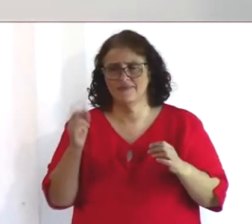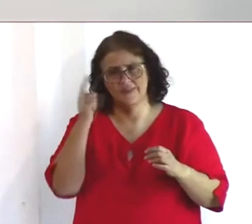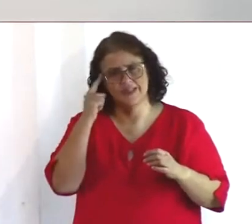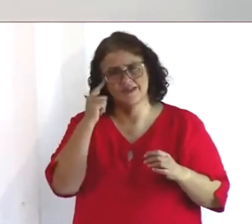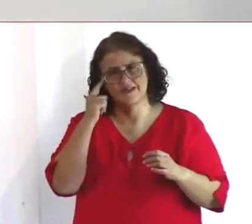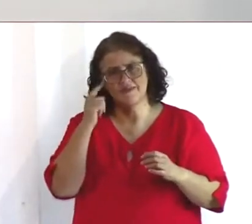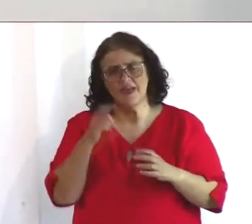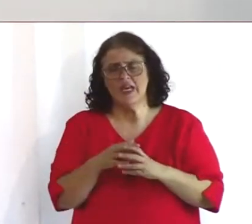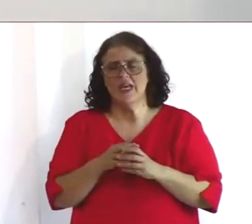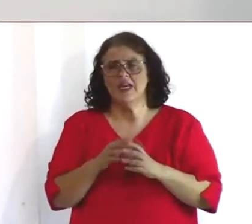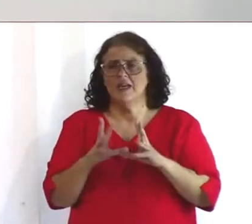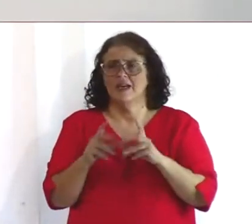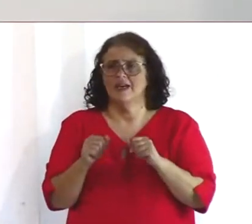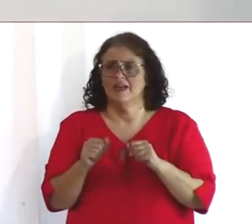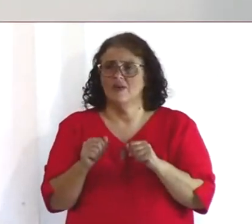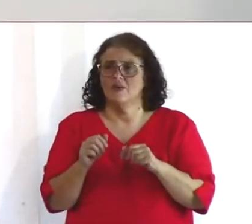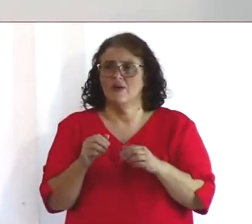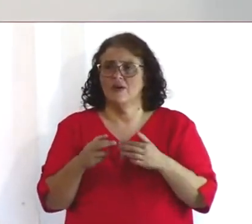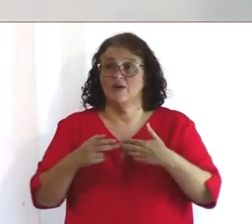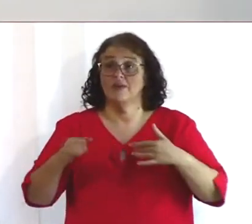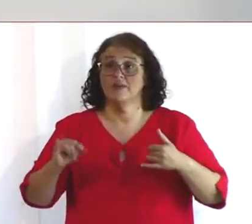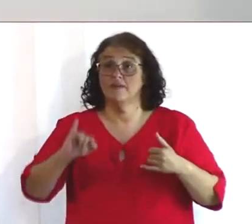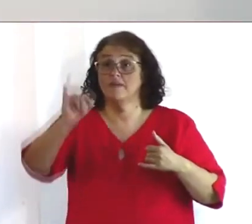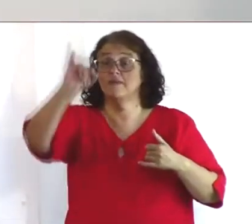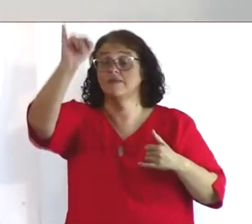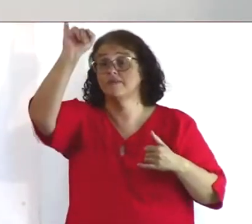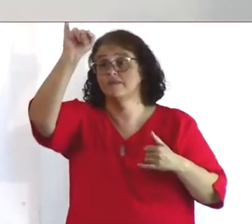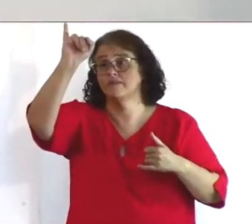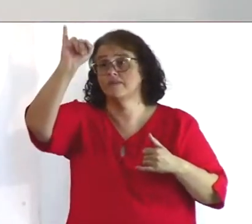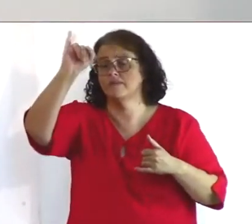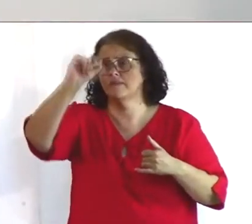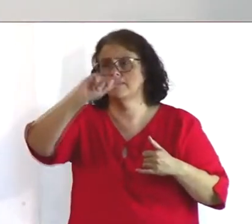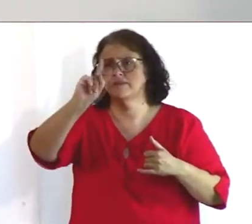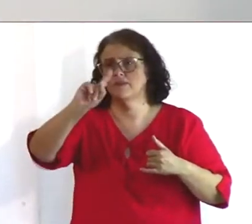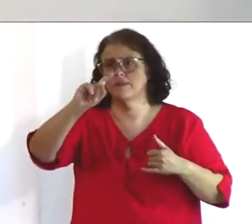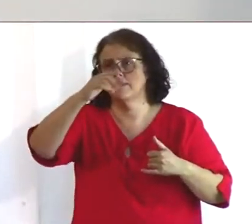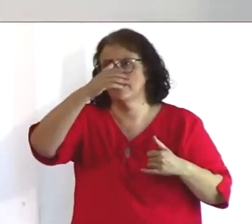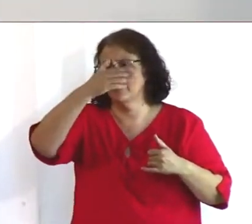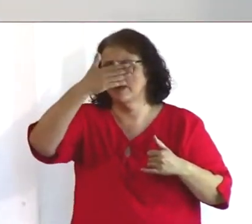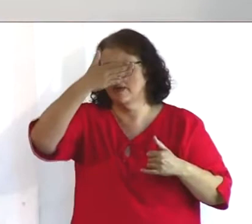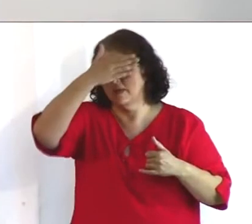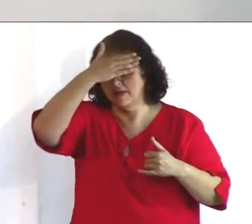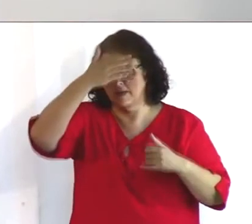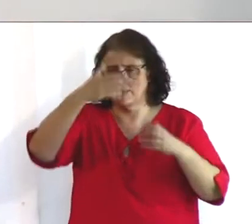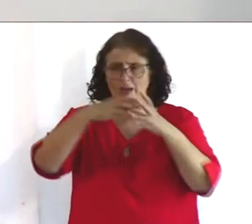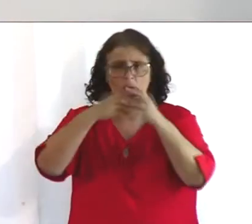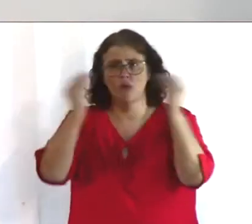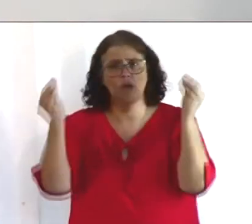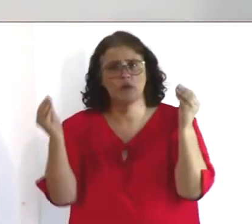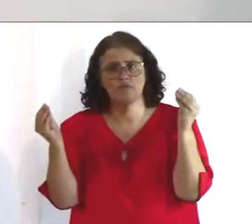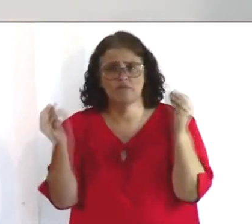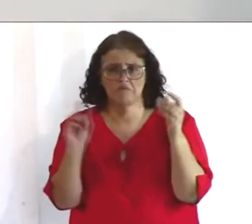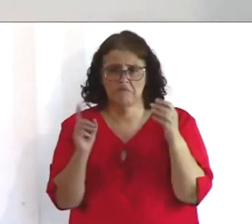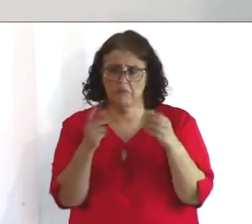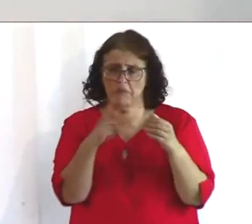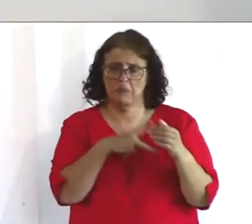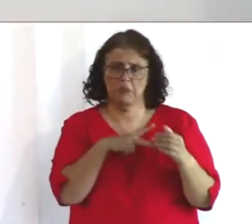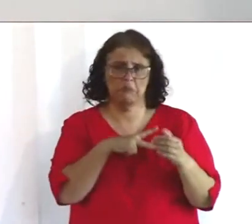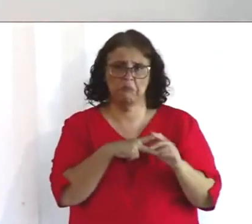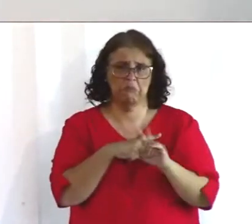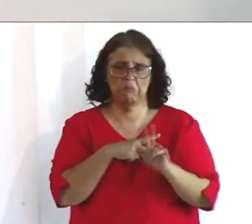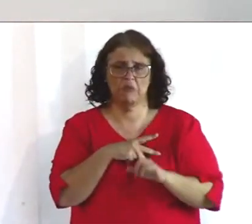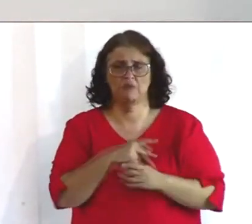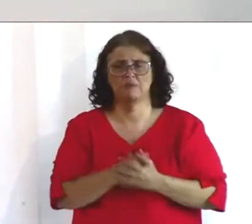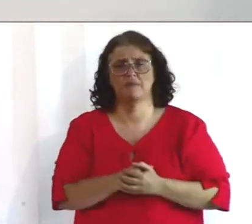de cura, das curas, das coisas importantes, magníficas que aconteceram, maravilhas mesmo. Mas todas essas